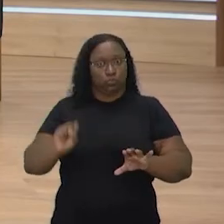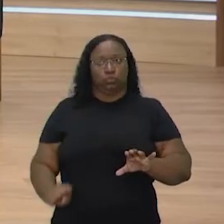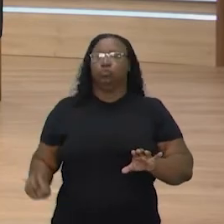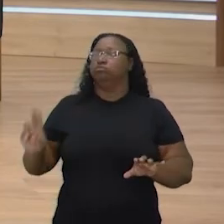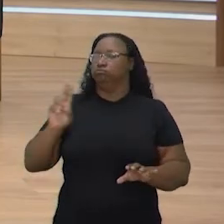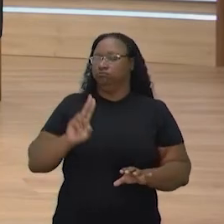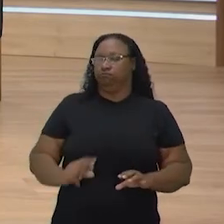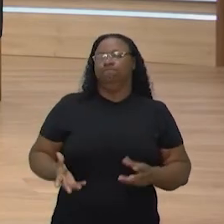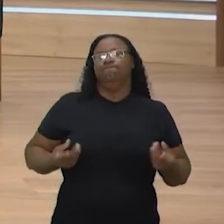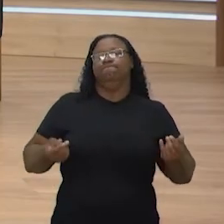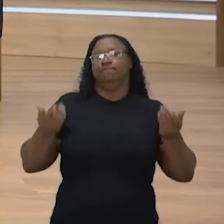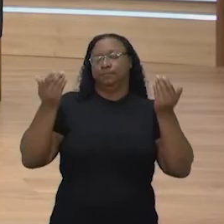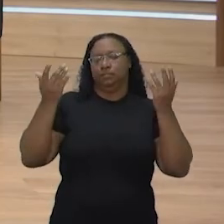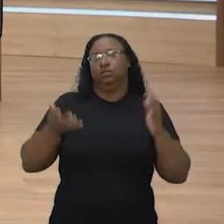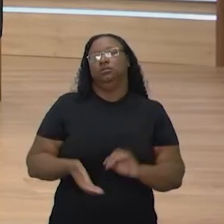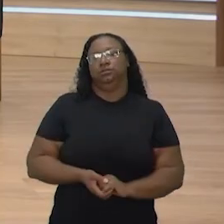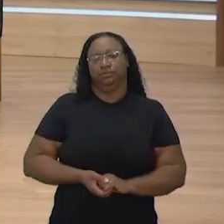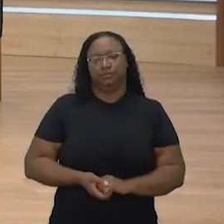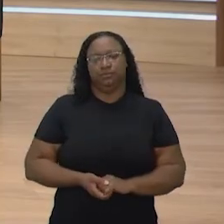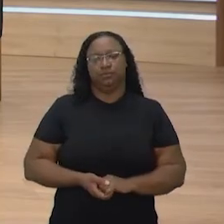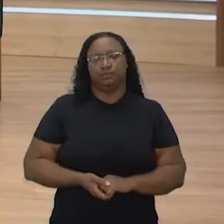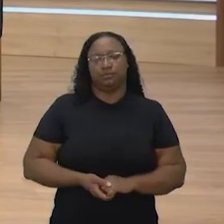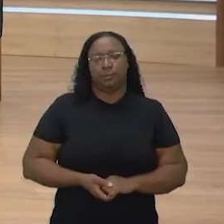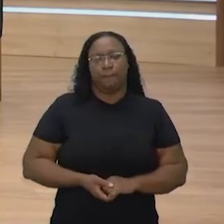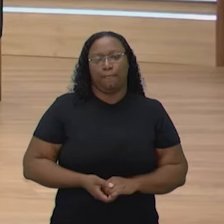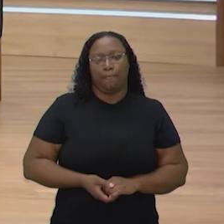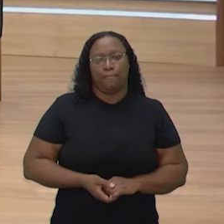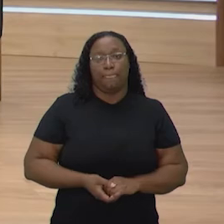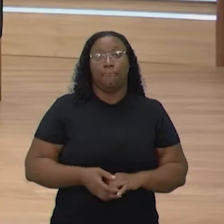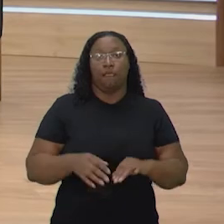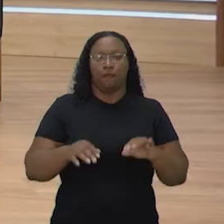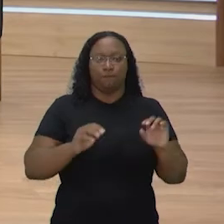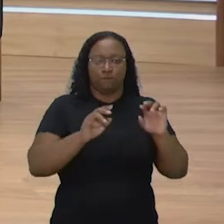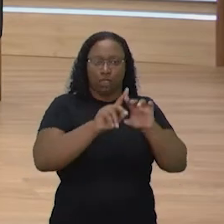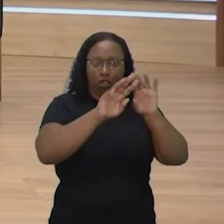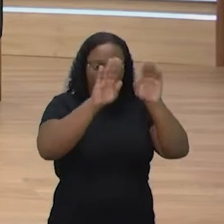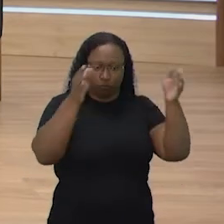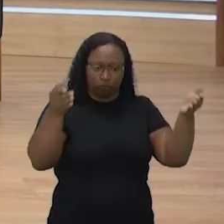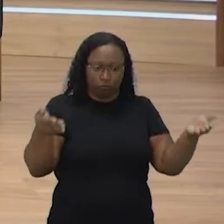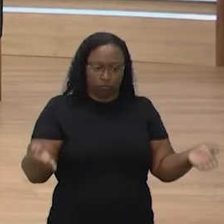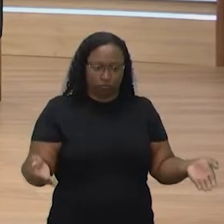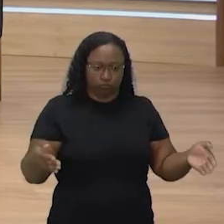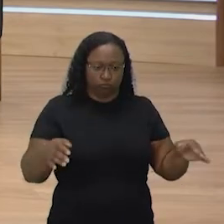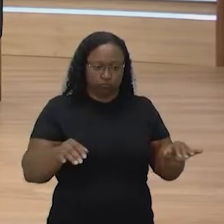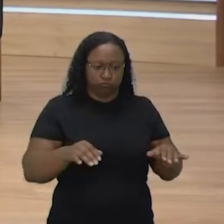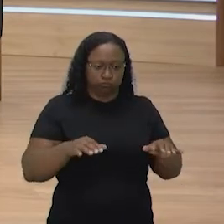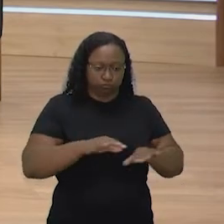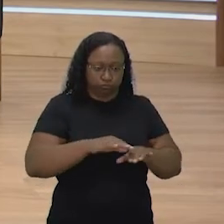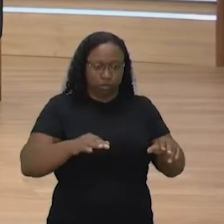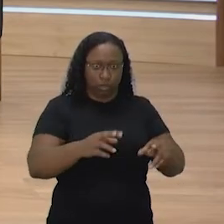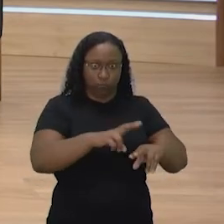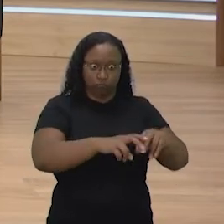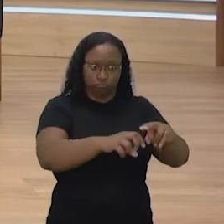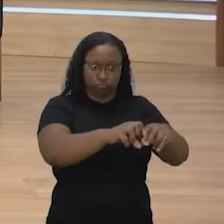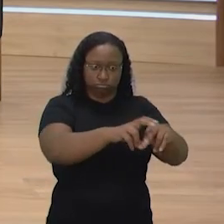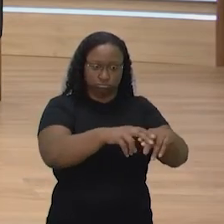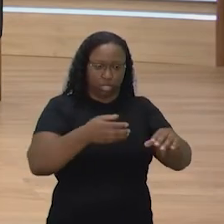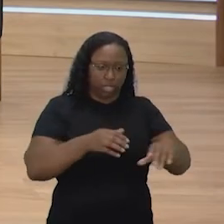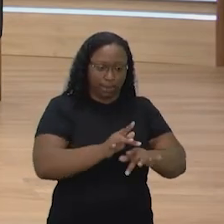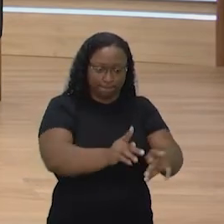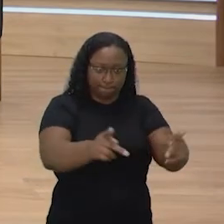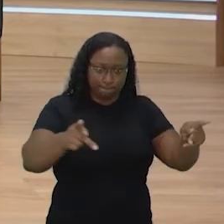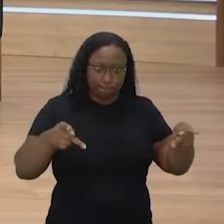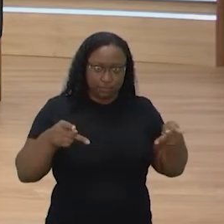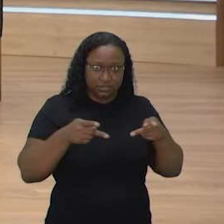Enfim, várias indústrias aí utilizam bastante, principalmente forno de pizza, que já foi adaptado, aquele forno a lenha, aí adapta para briquete,